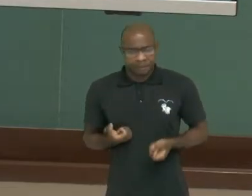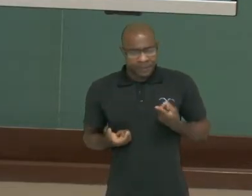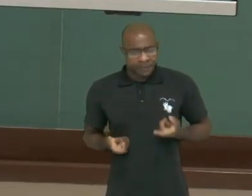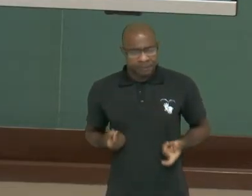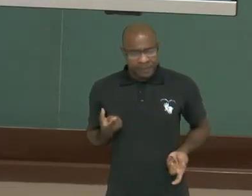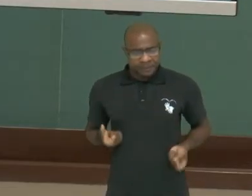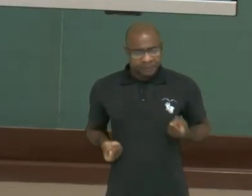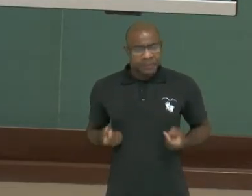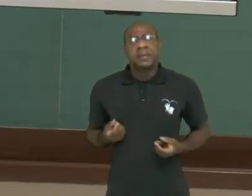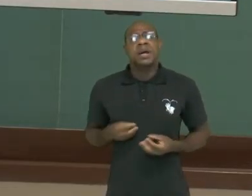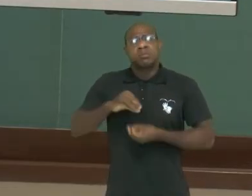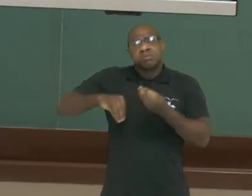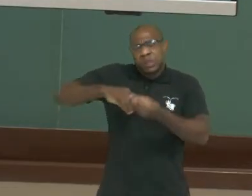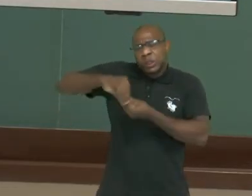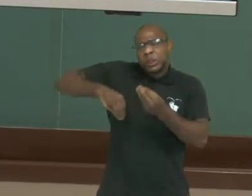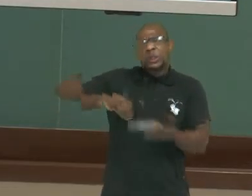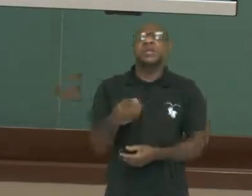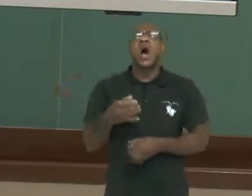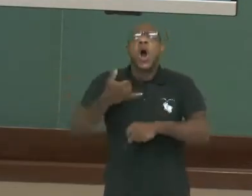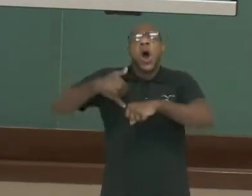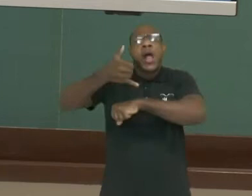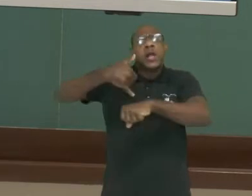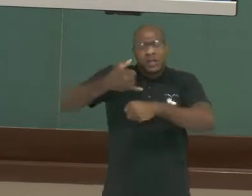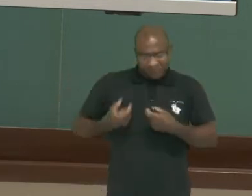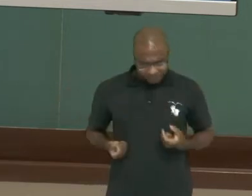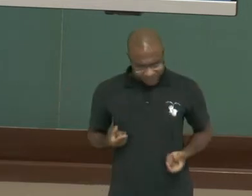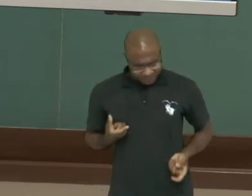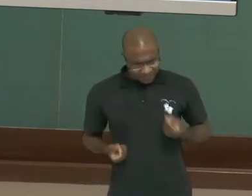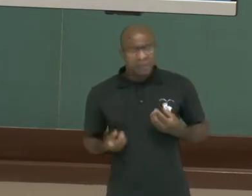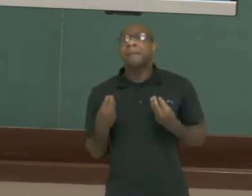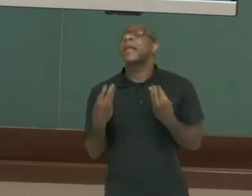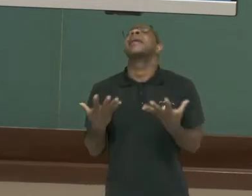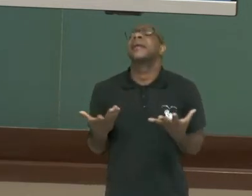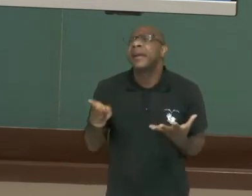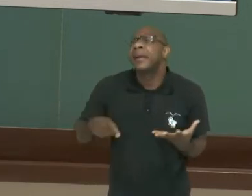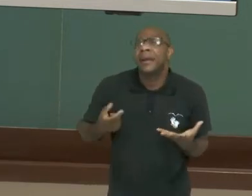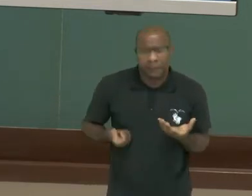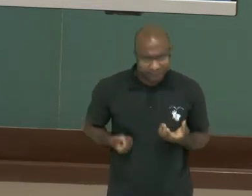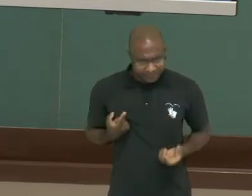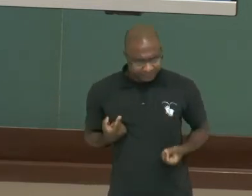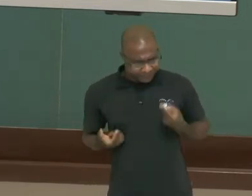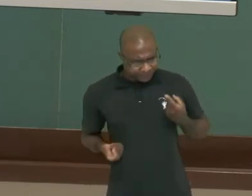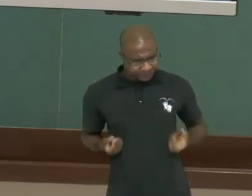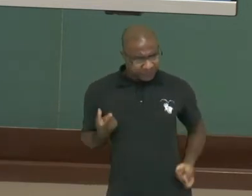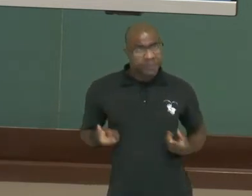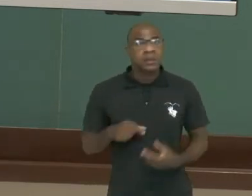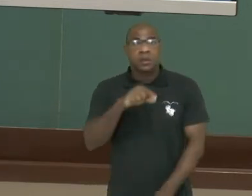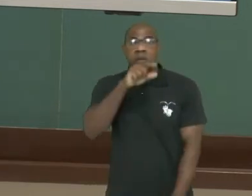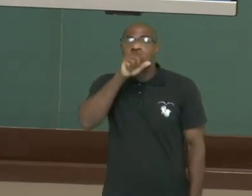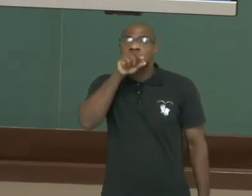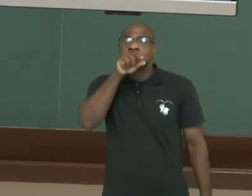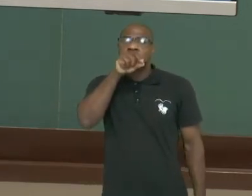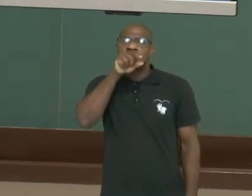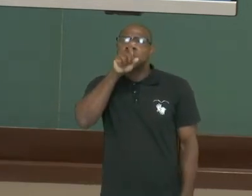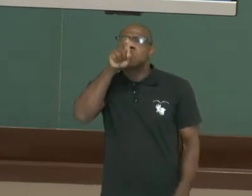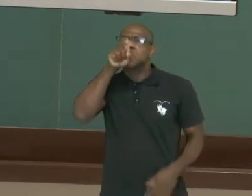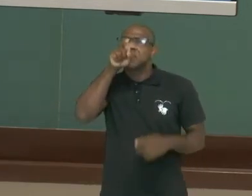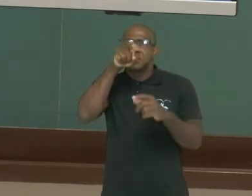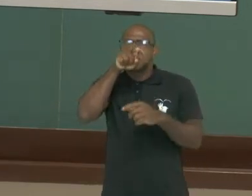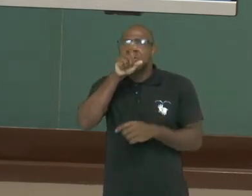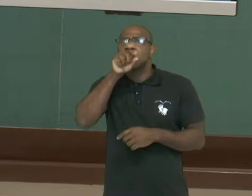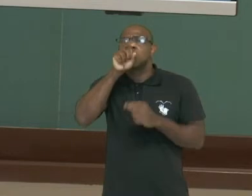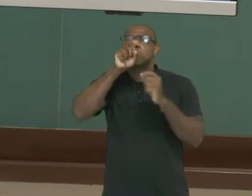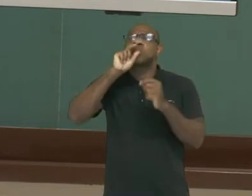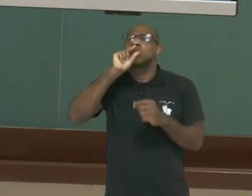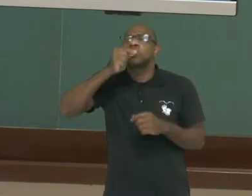uma substância oleosa, que serve para quê? Muito bem, então com o biquinho, né? Você já deve ter percebido aí,